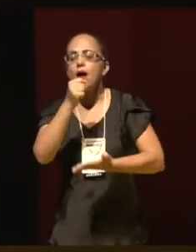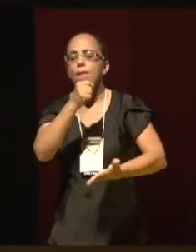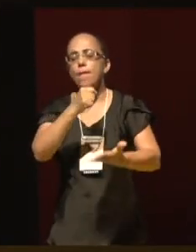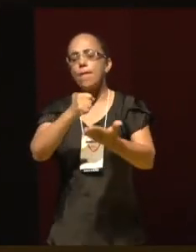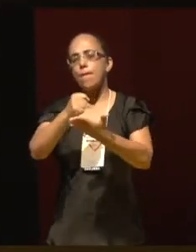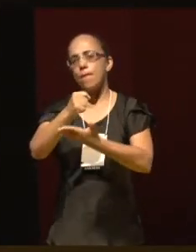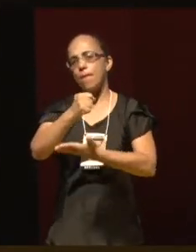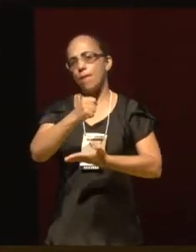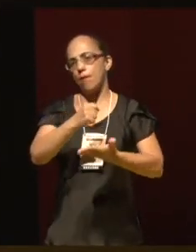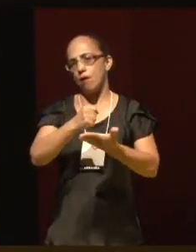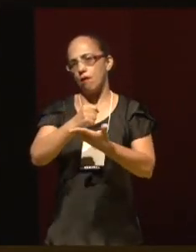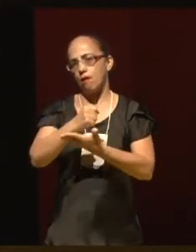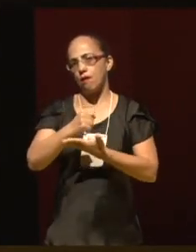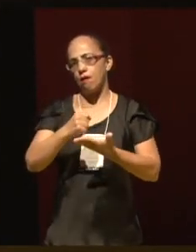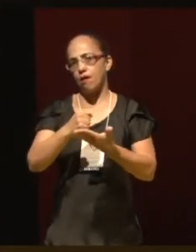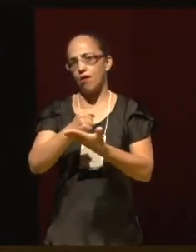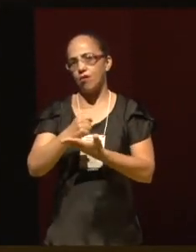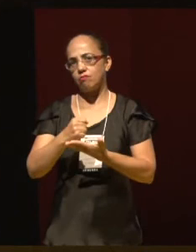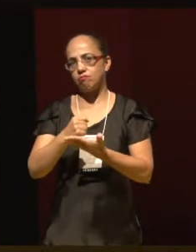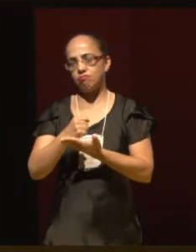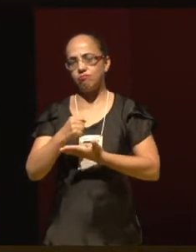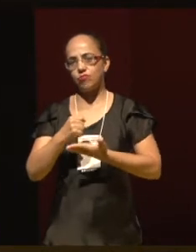é instintivo.